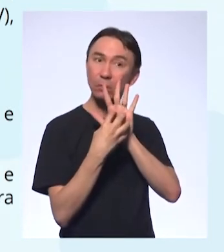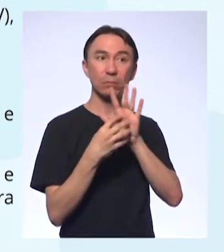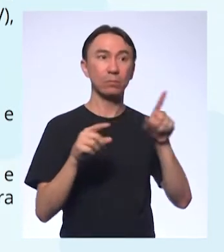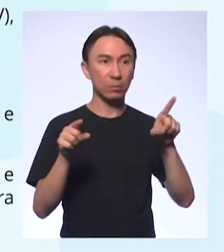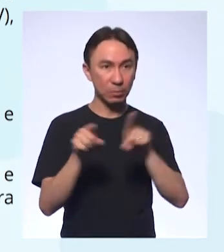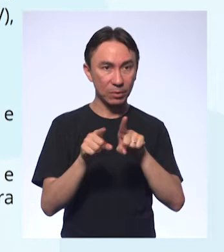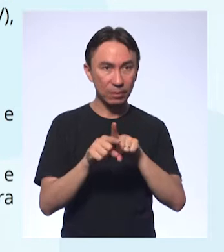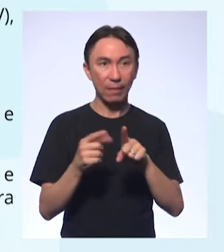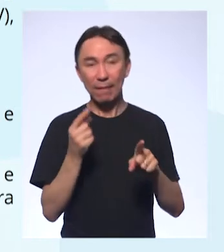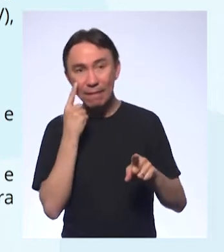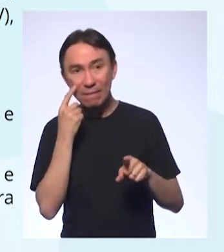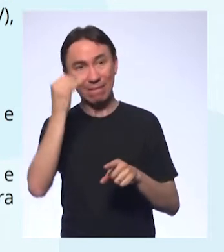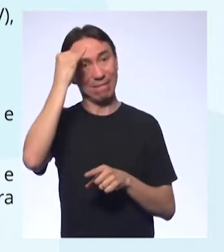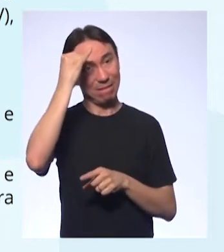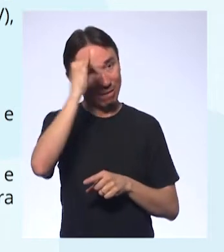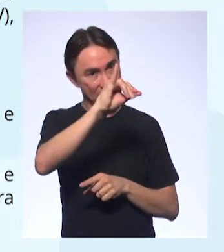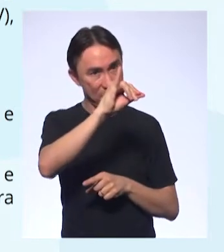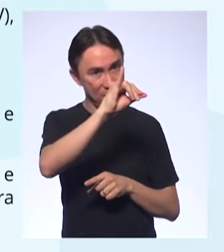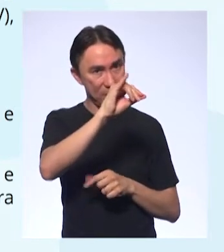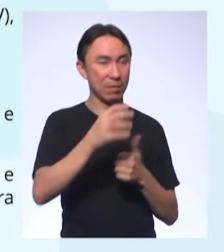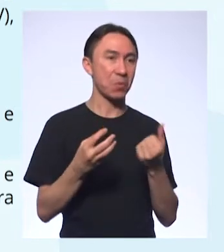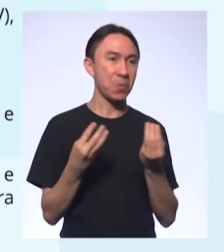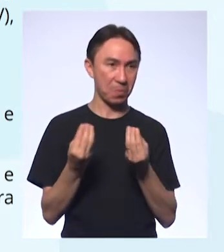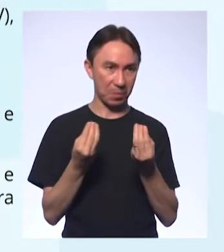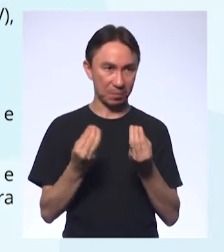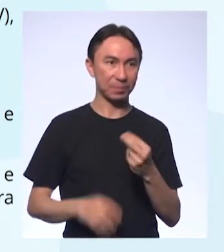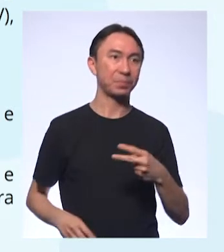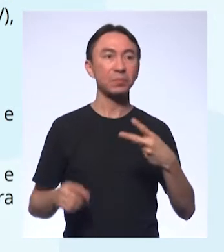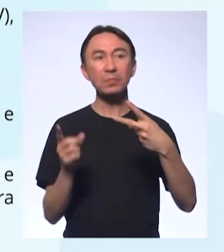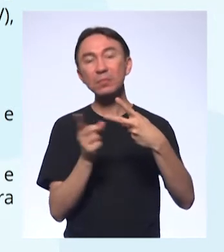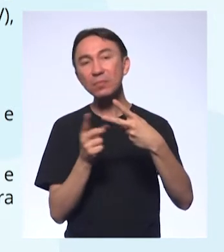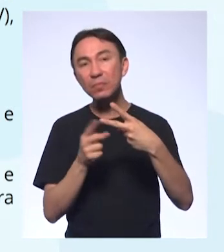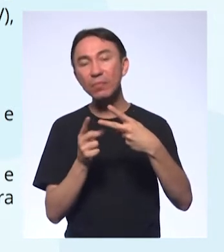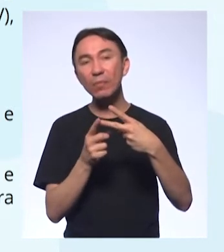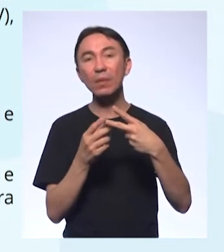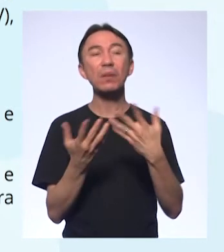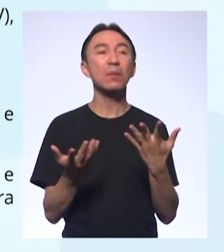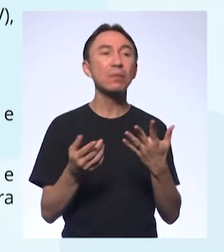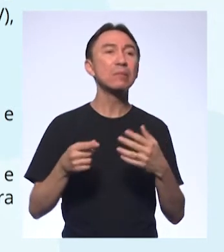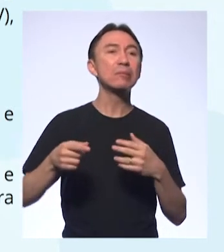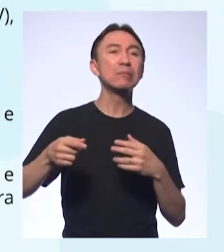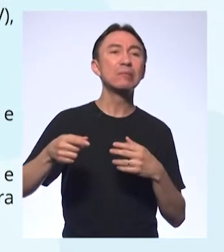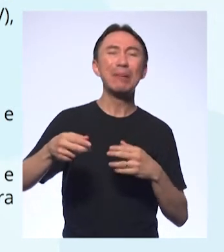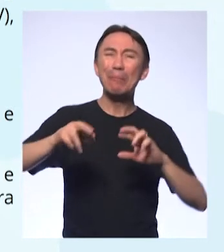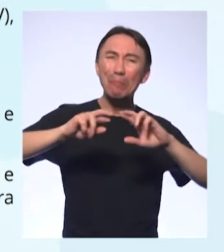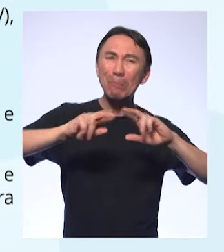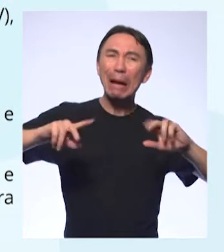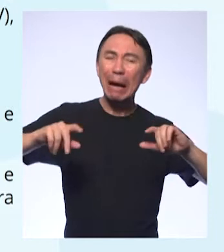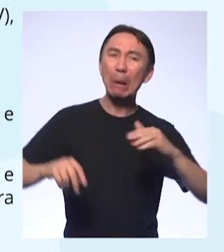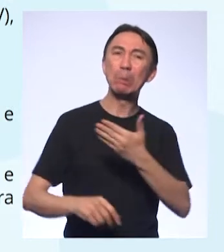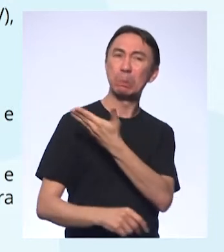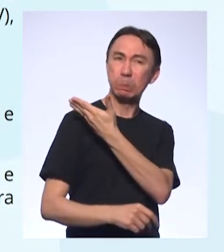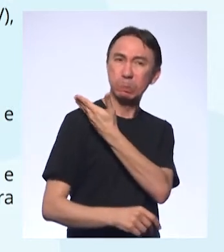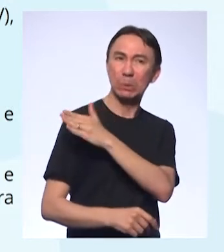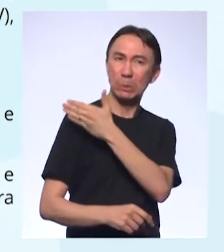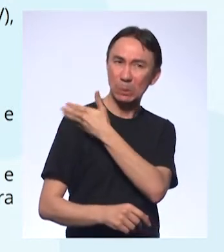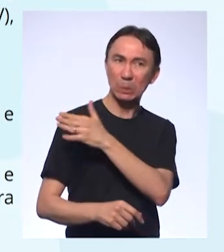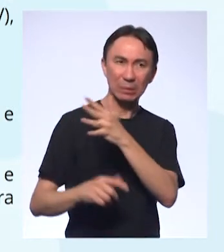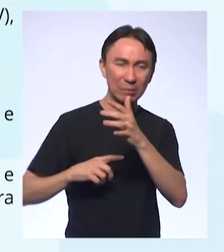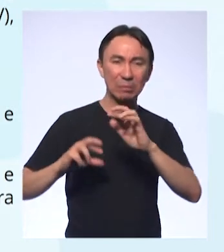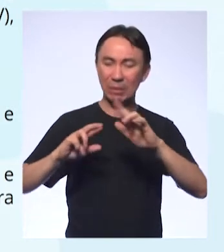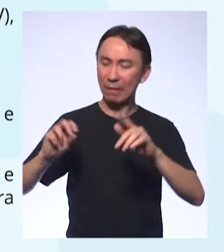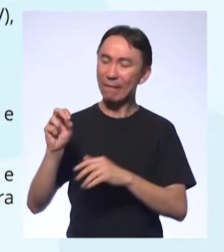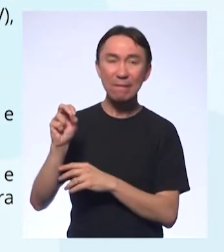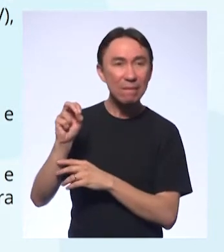redução desses riscos. Identificar as diferentes formas de preconceito contra portadores dos vírus